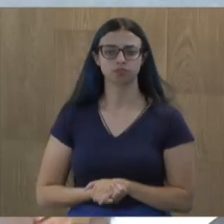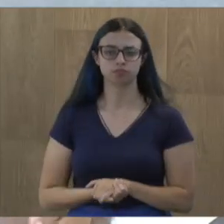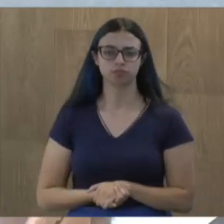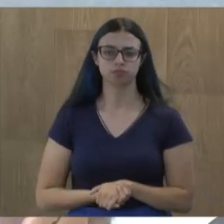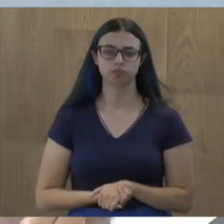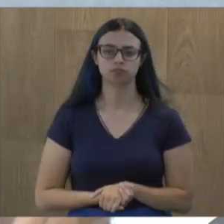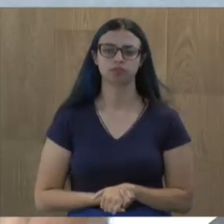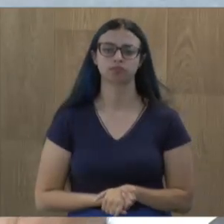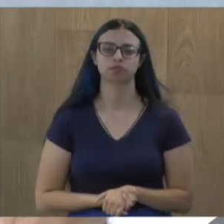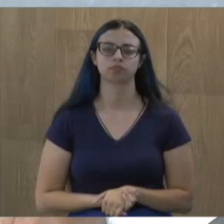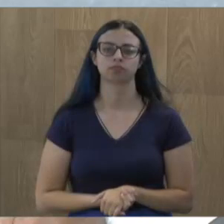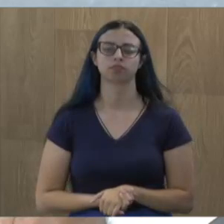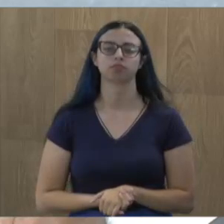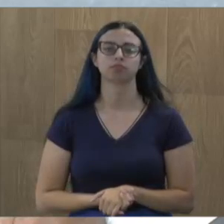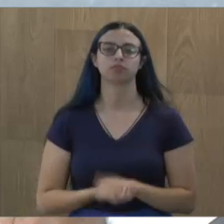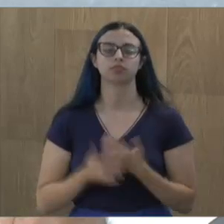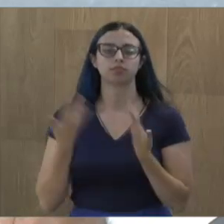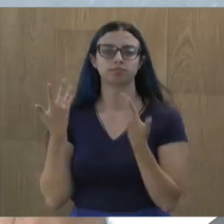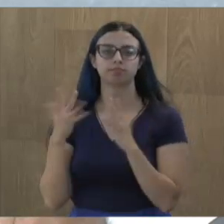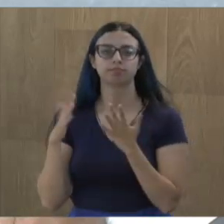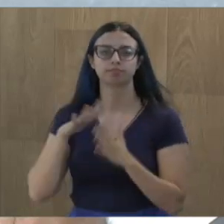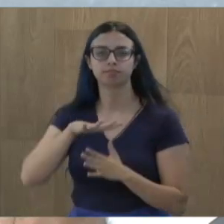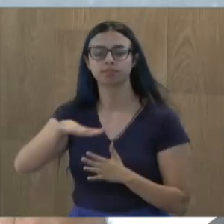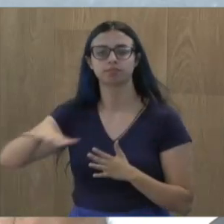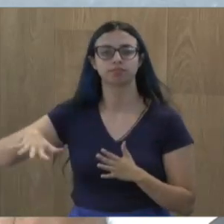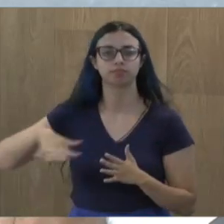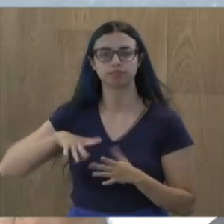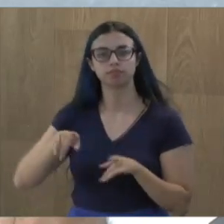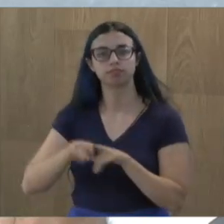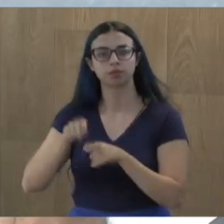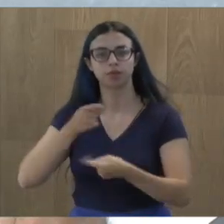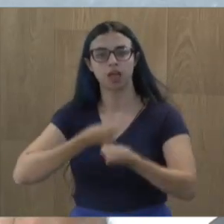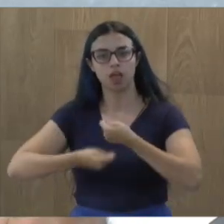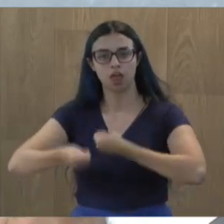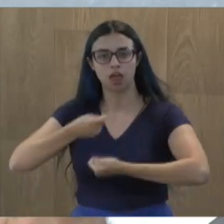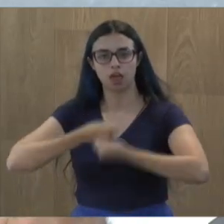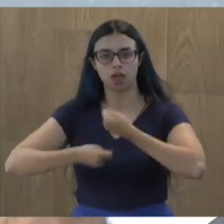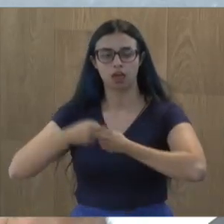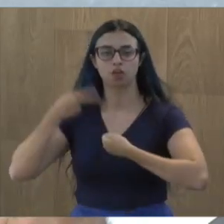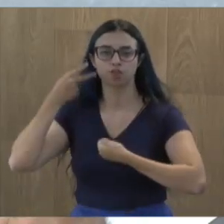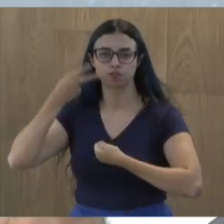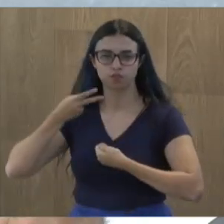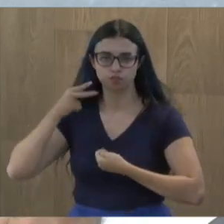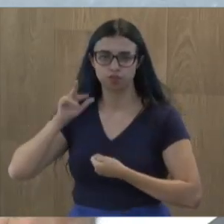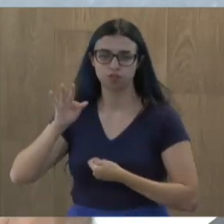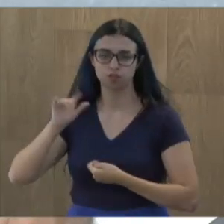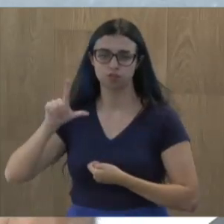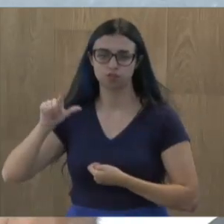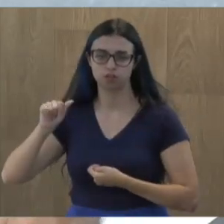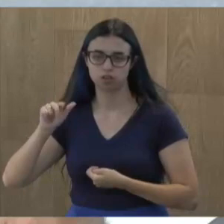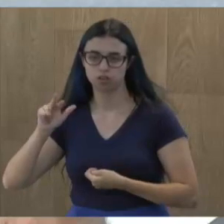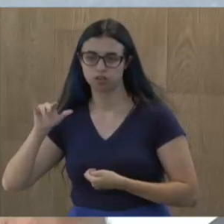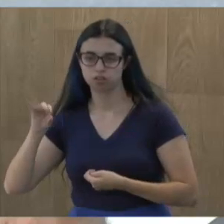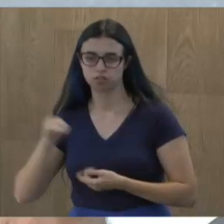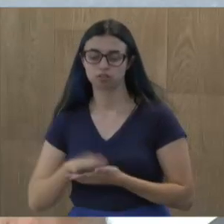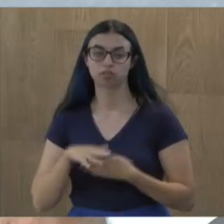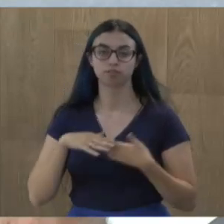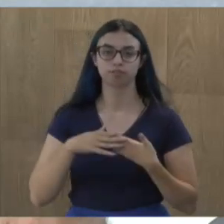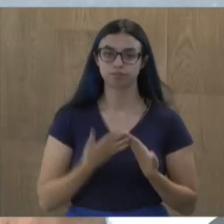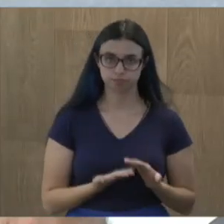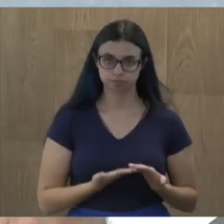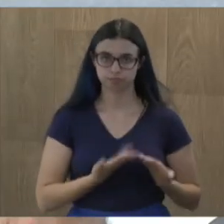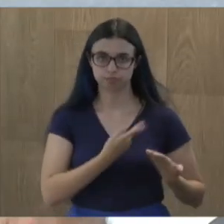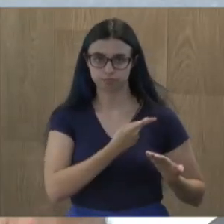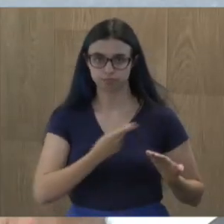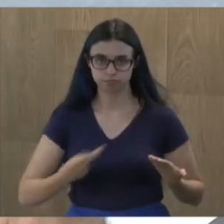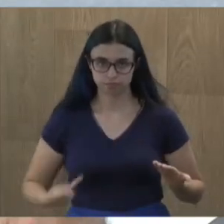rápido possível. Então, parabéns a toda a região, parabéns à administração e vereador Flávio Mar. Senhor presidente, trânsito